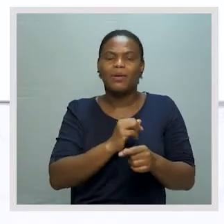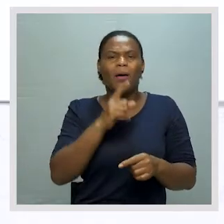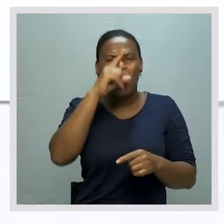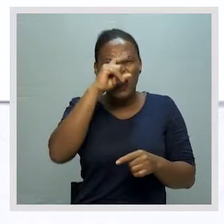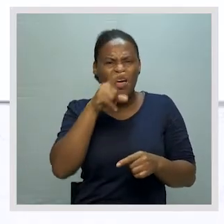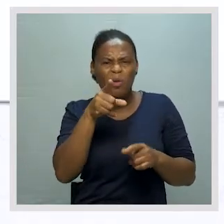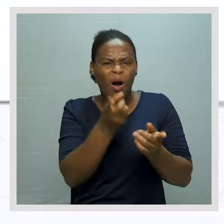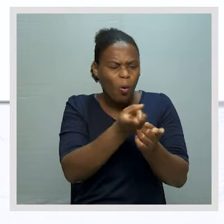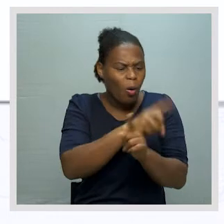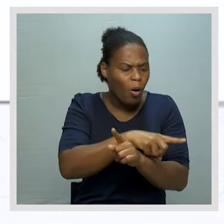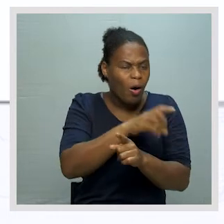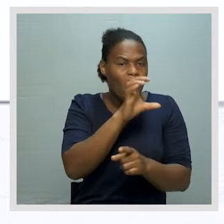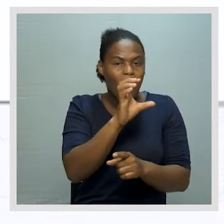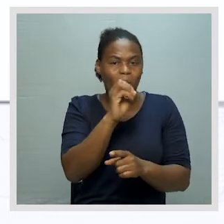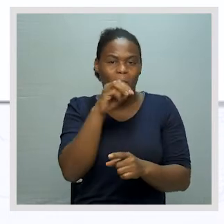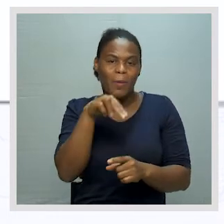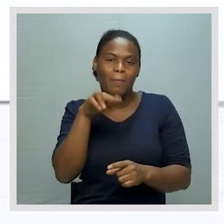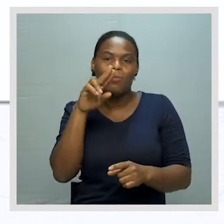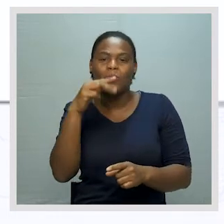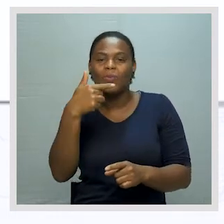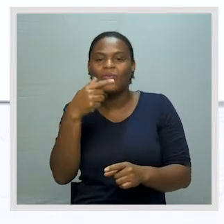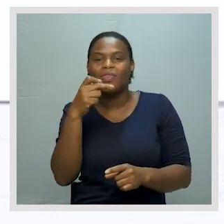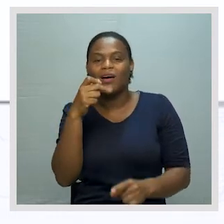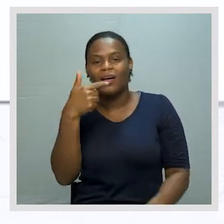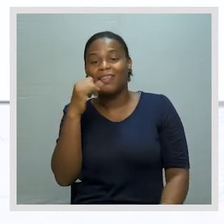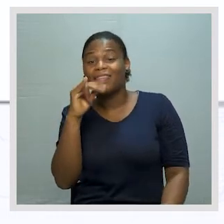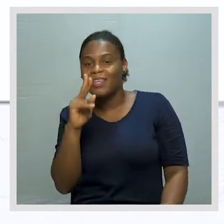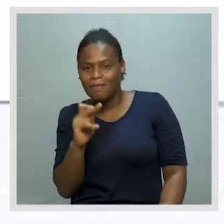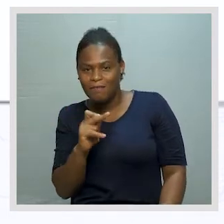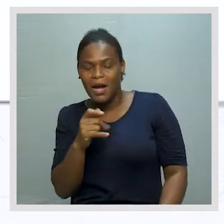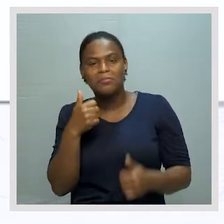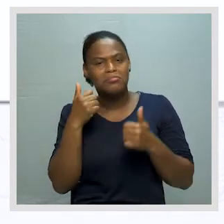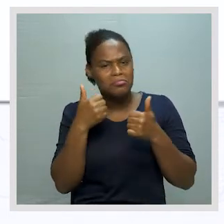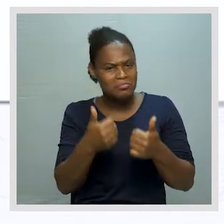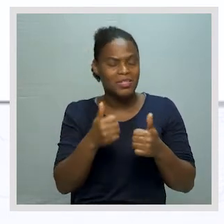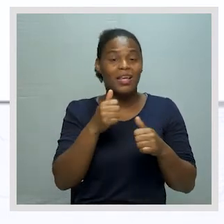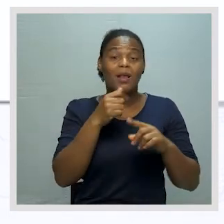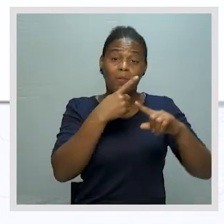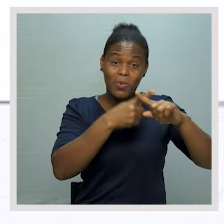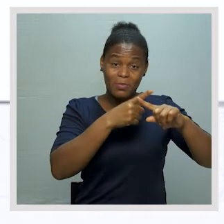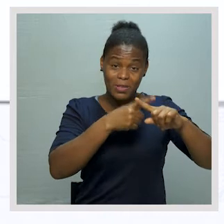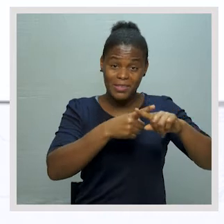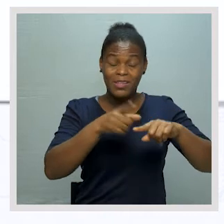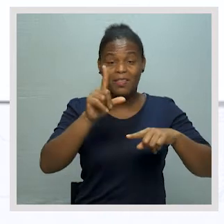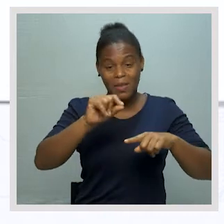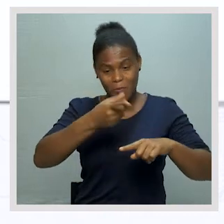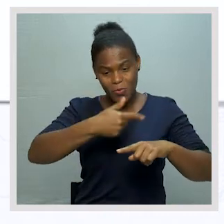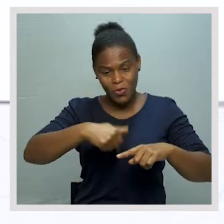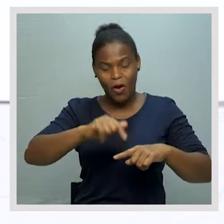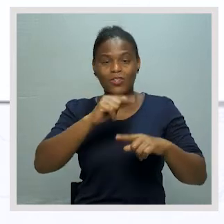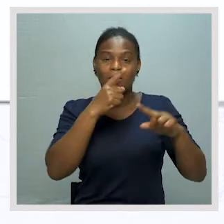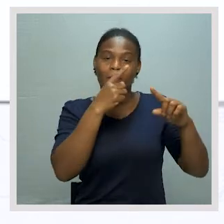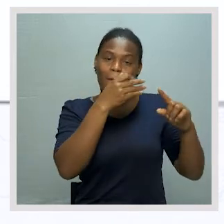propriedade comutativa? Isso. Na multiplicação, também nós usamos